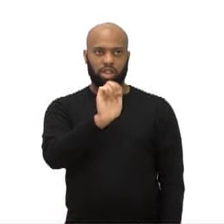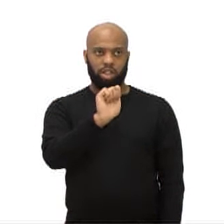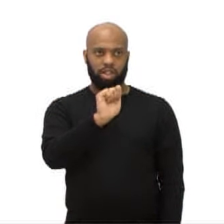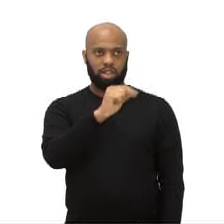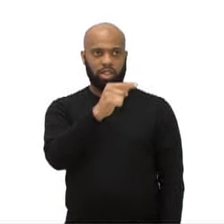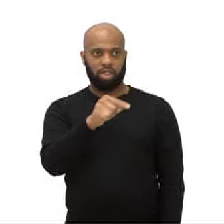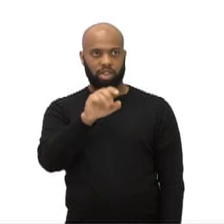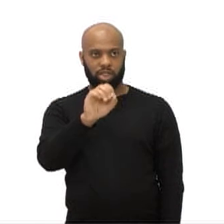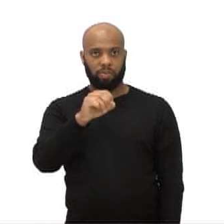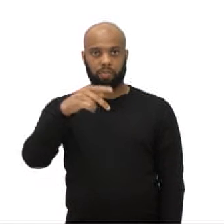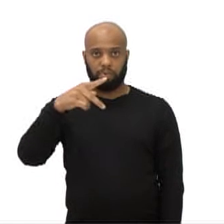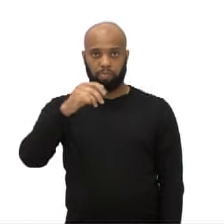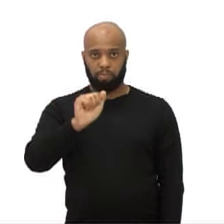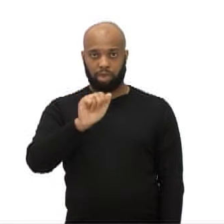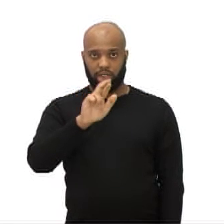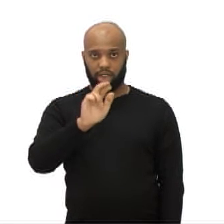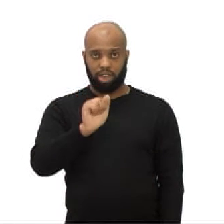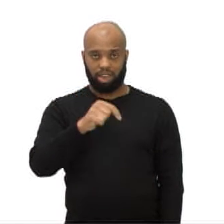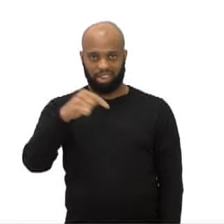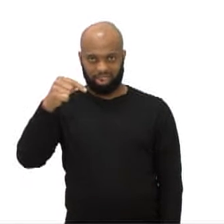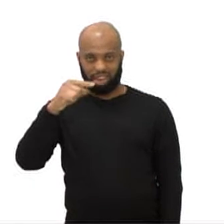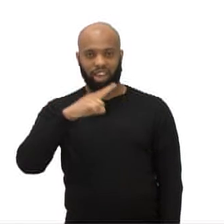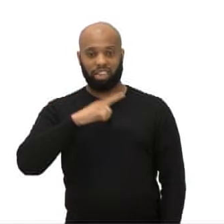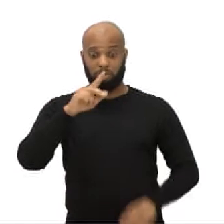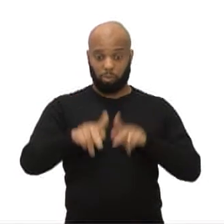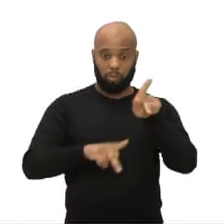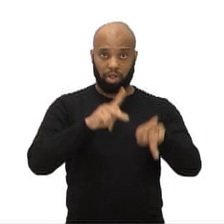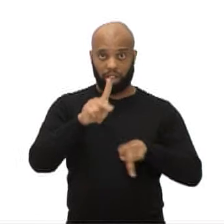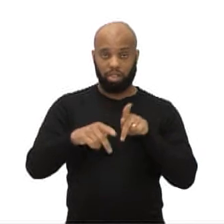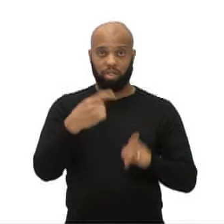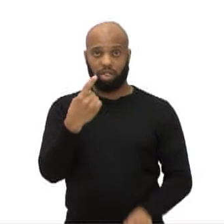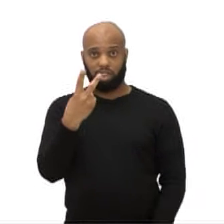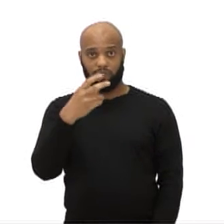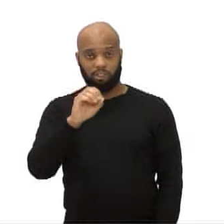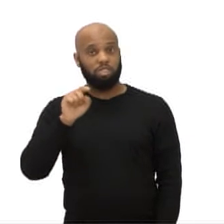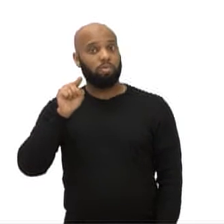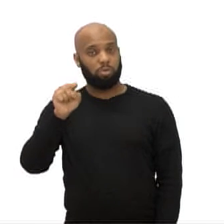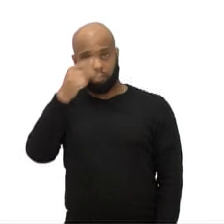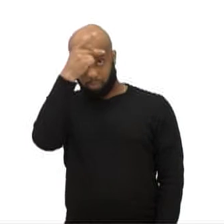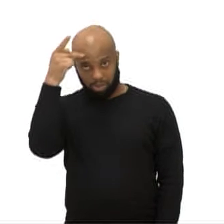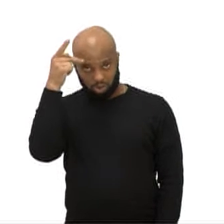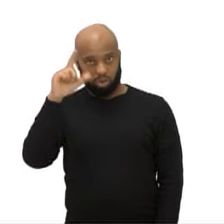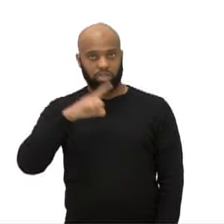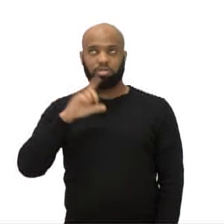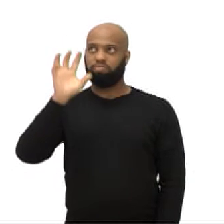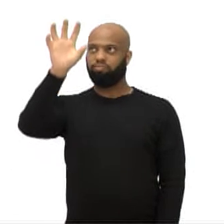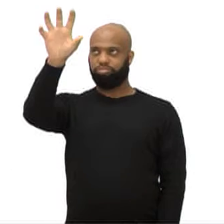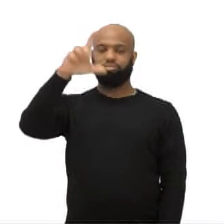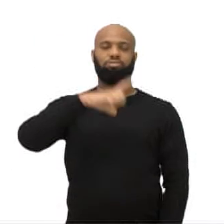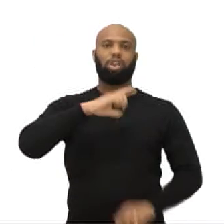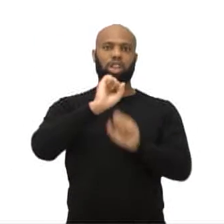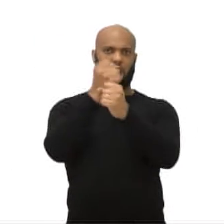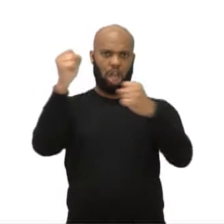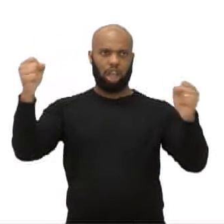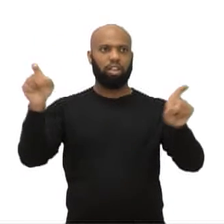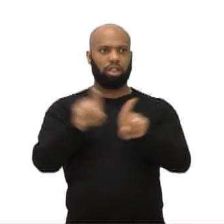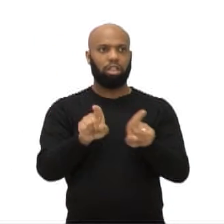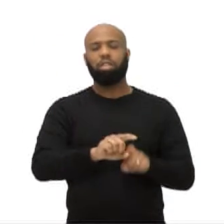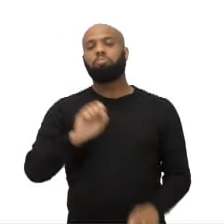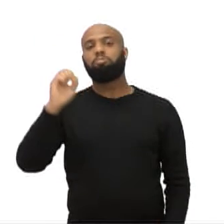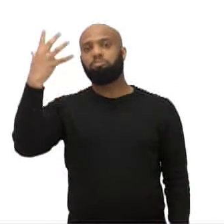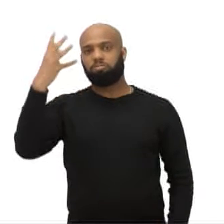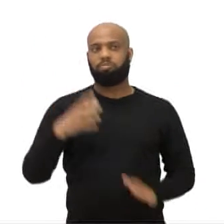com 120 mil pessoas, uma população grande, tá? Uma província com território também muito grande. E o que